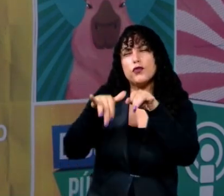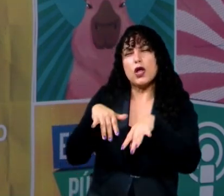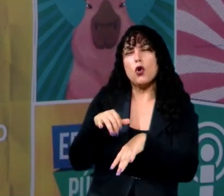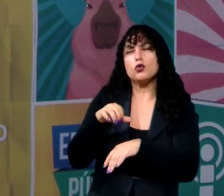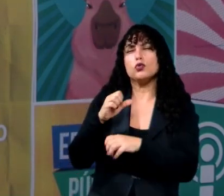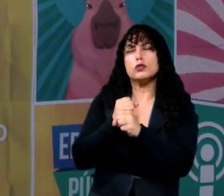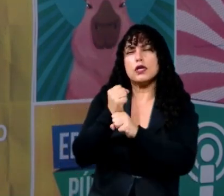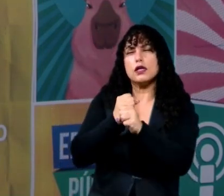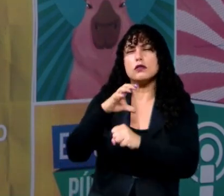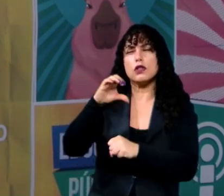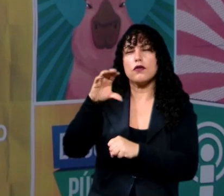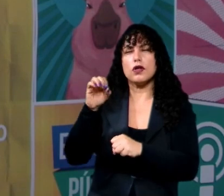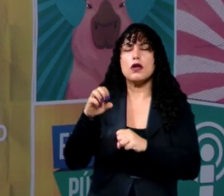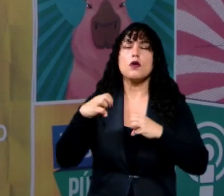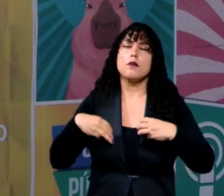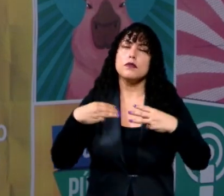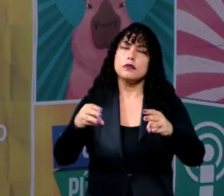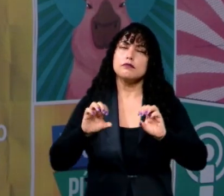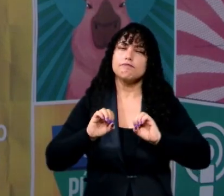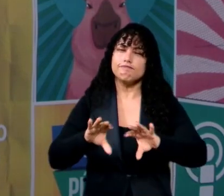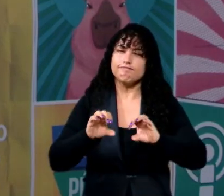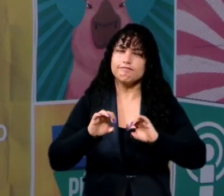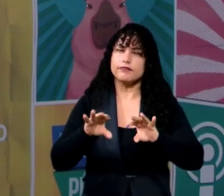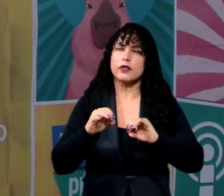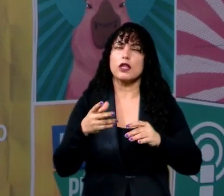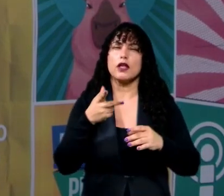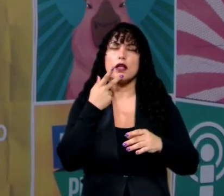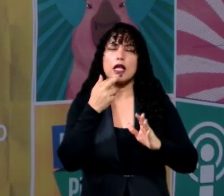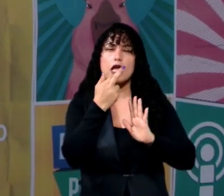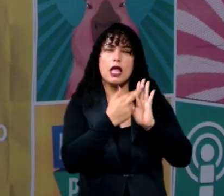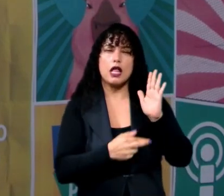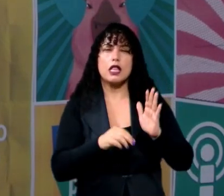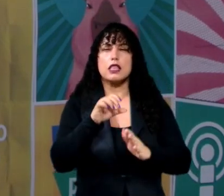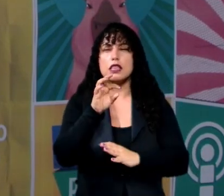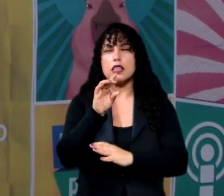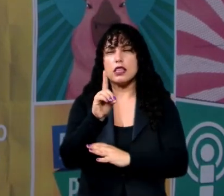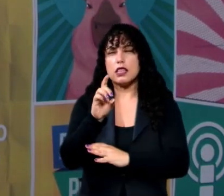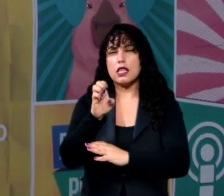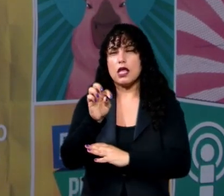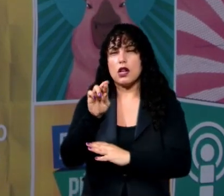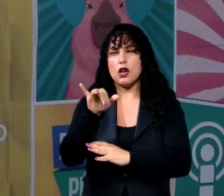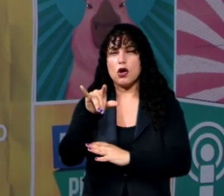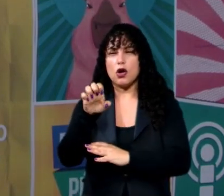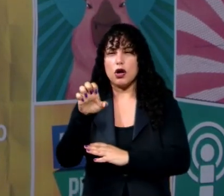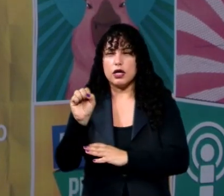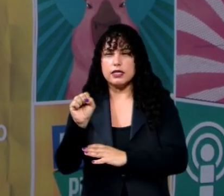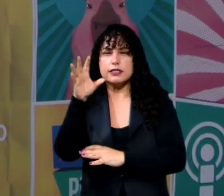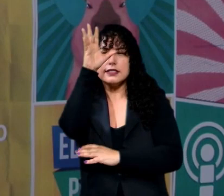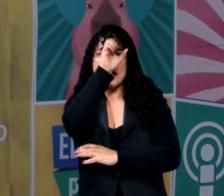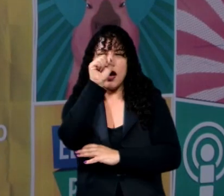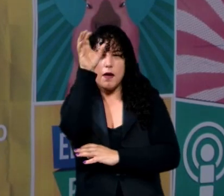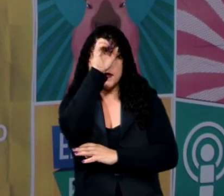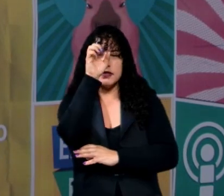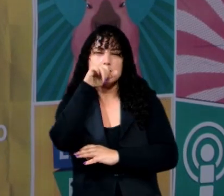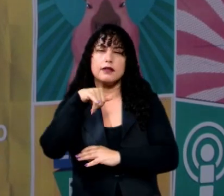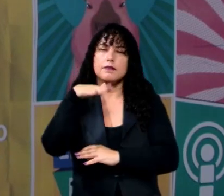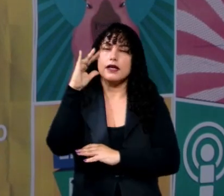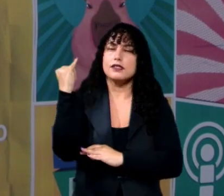MEC publicou como Educação Tesoura Descobriu, o relatório Delores, é o nosso aprendizado mais